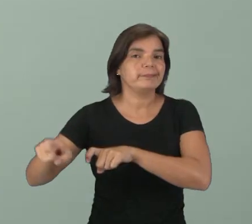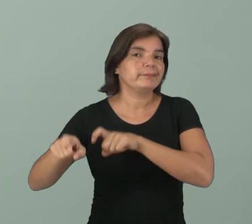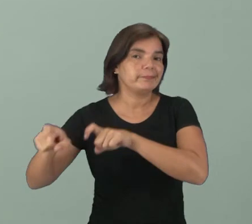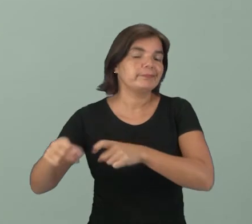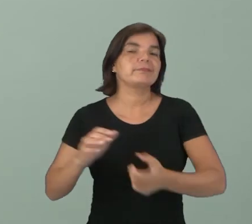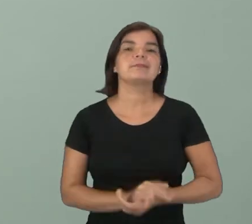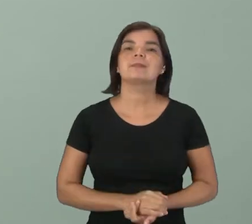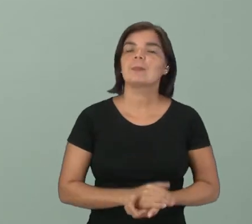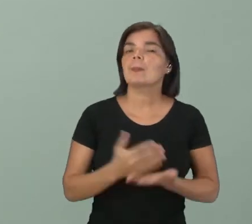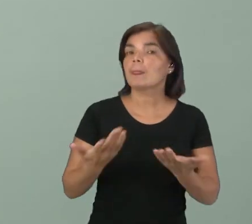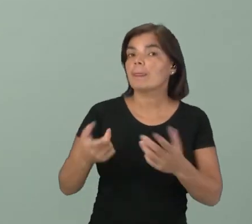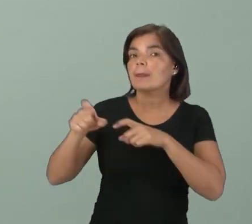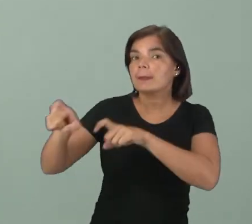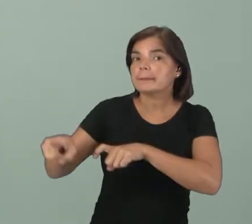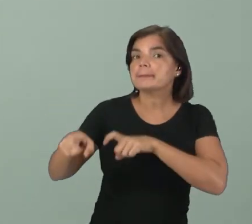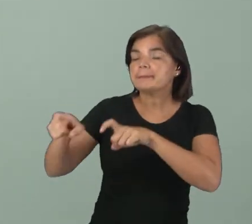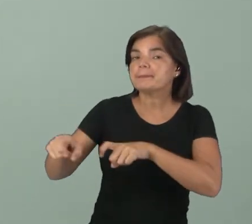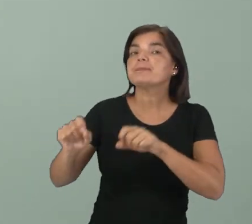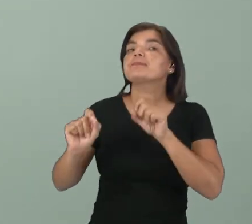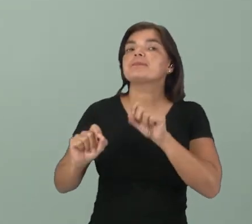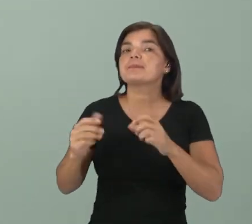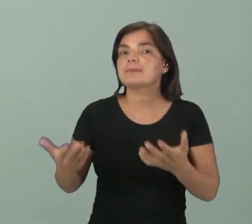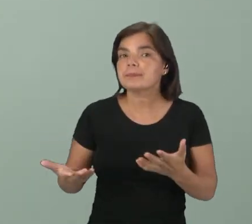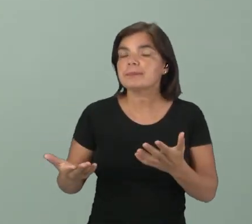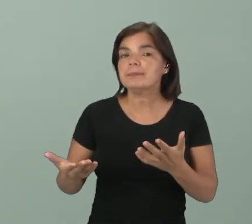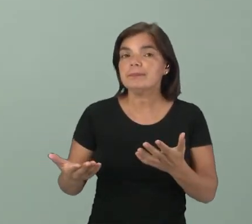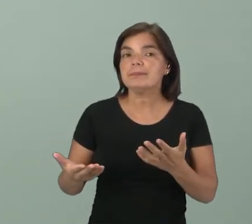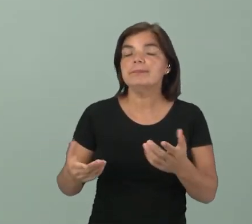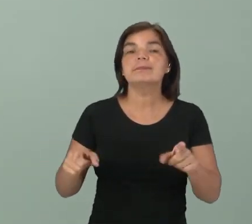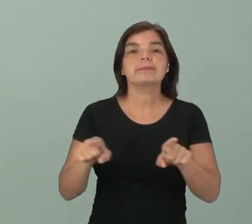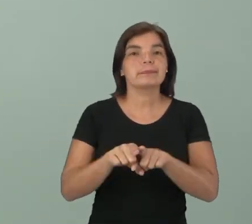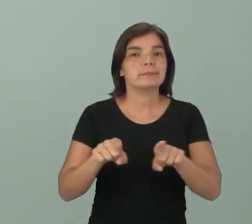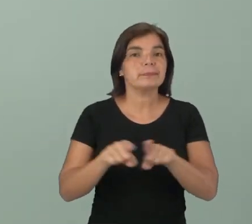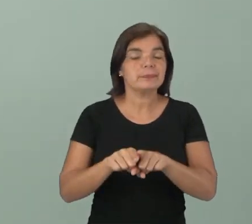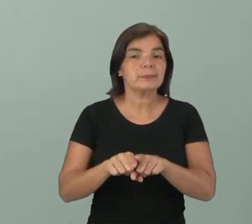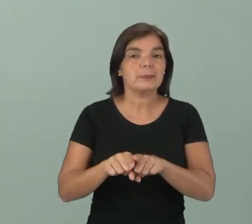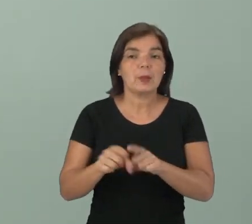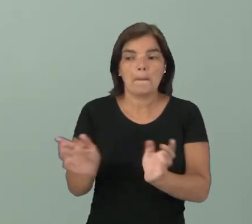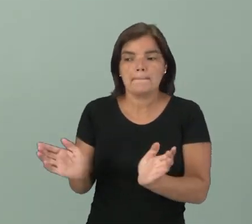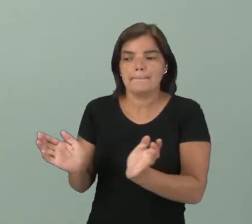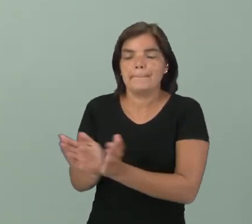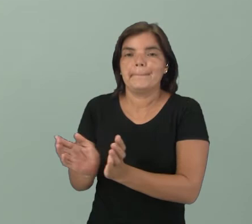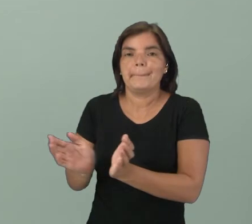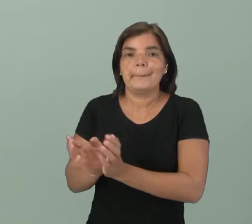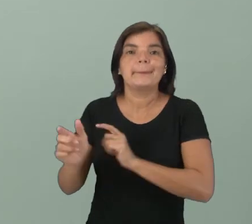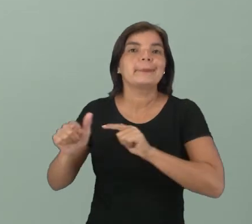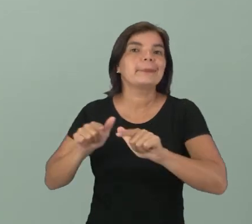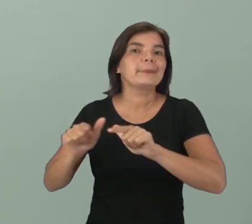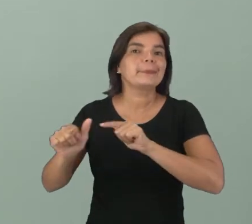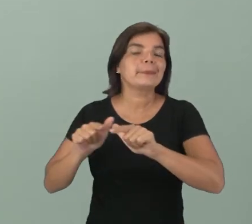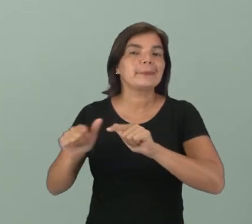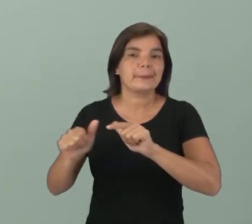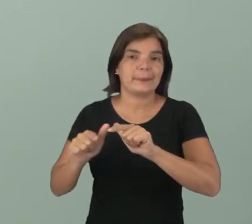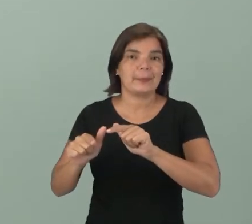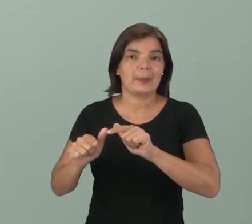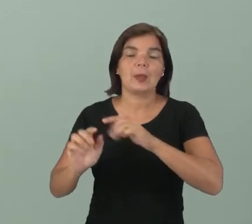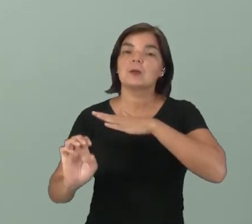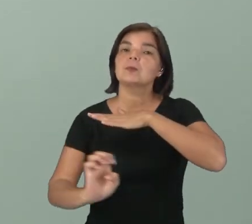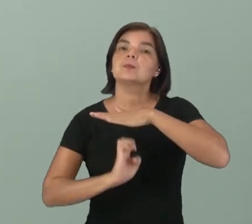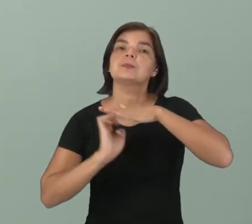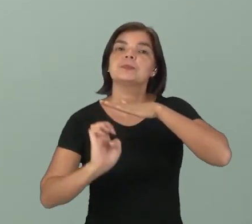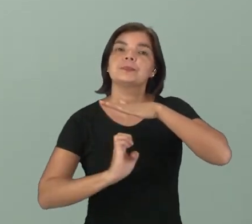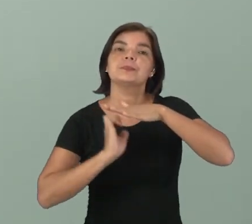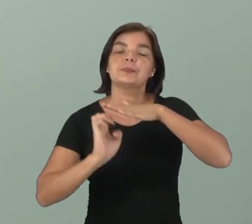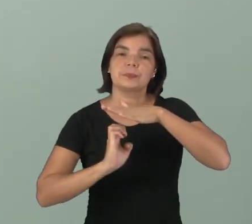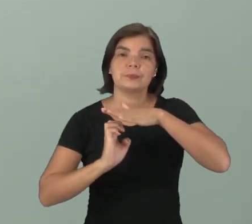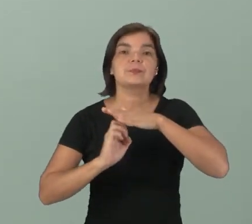campo, ou seja, o campo passa a exercer um monopólio para atividades empresariais,